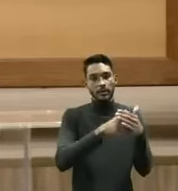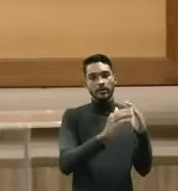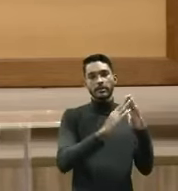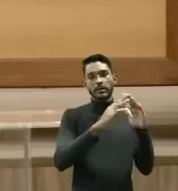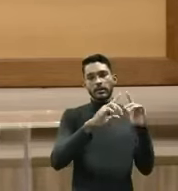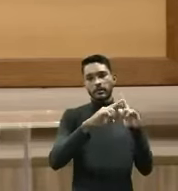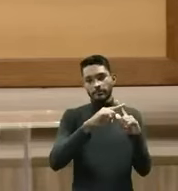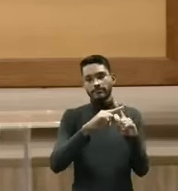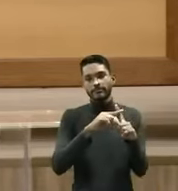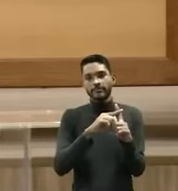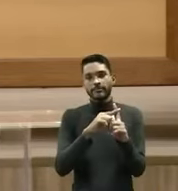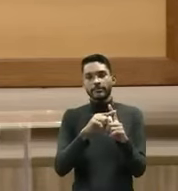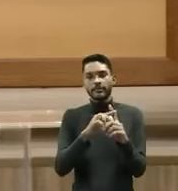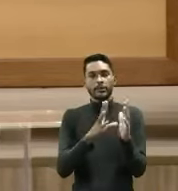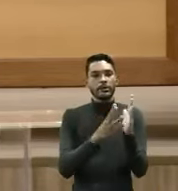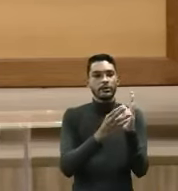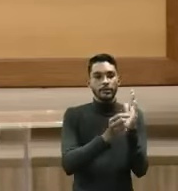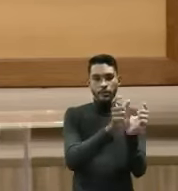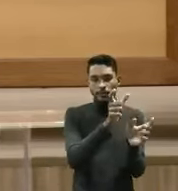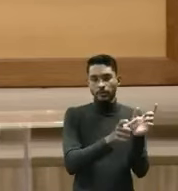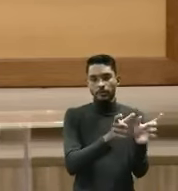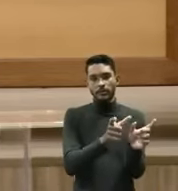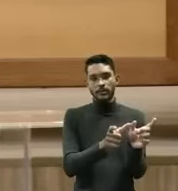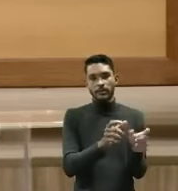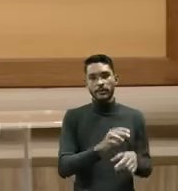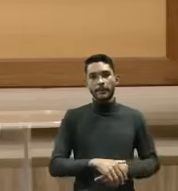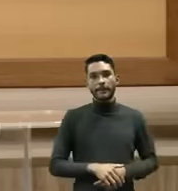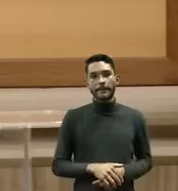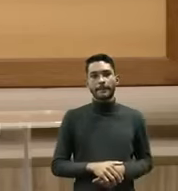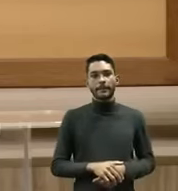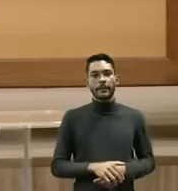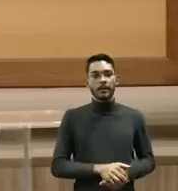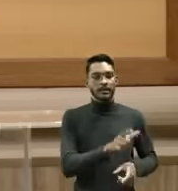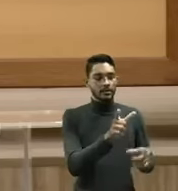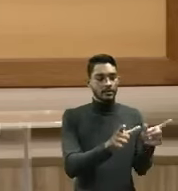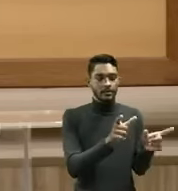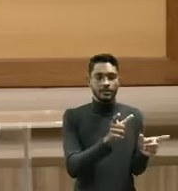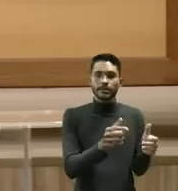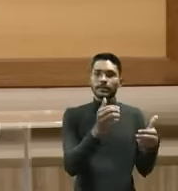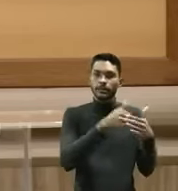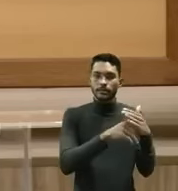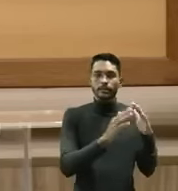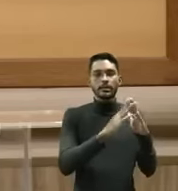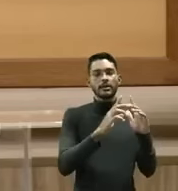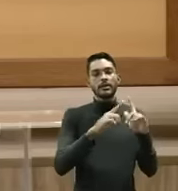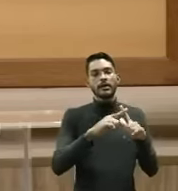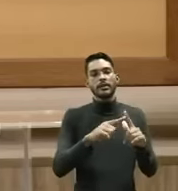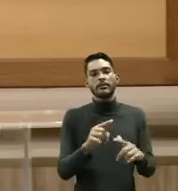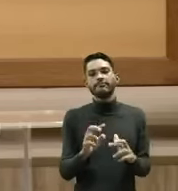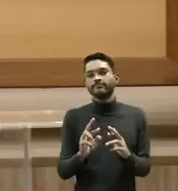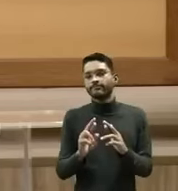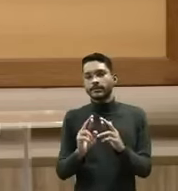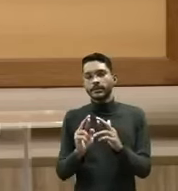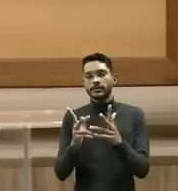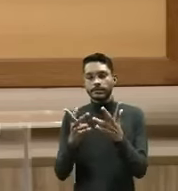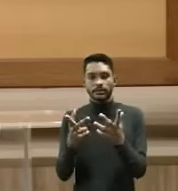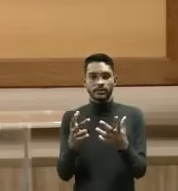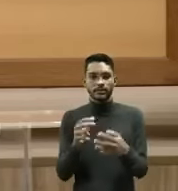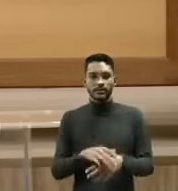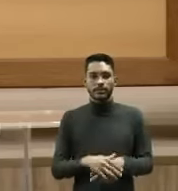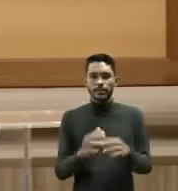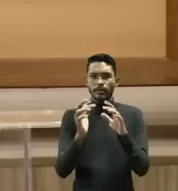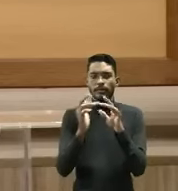ela estava conformada ela ficava indiferente e era insensível veja que quando